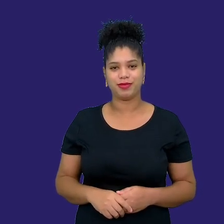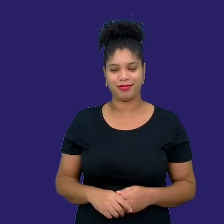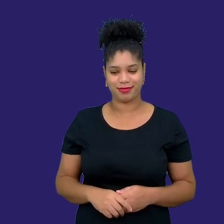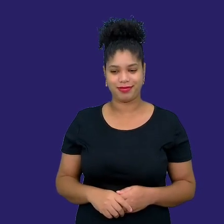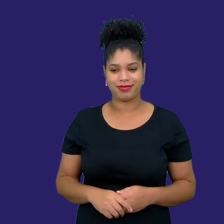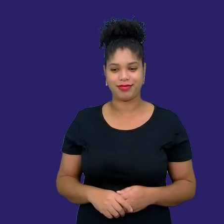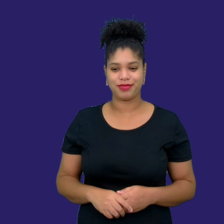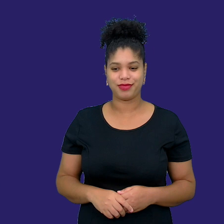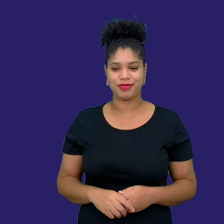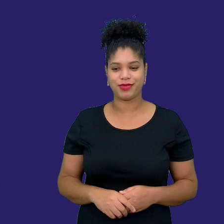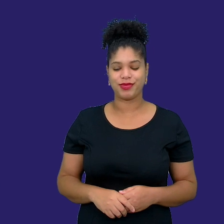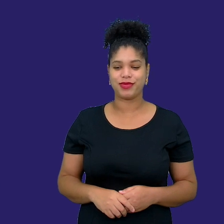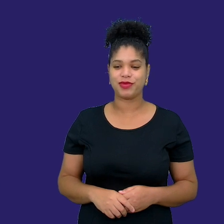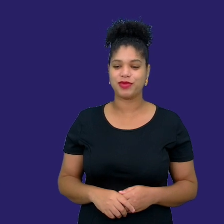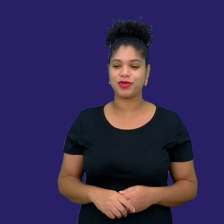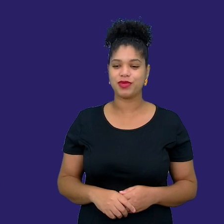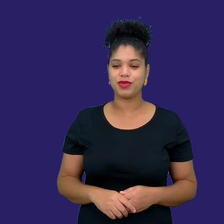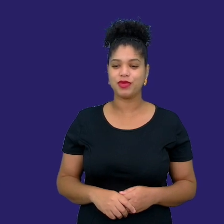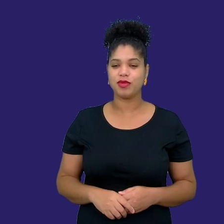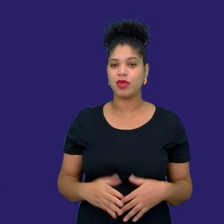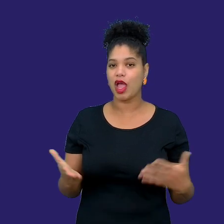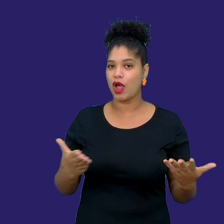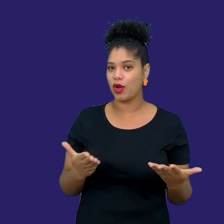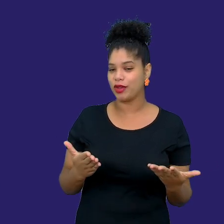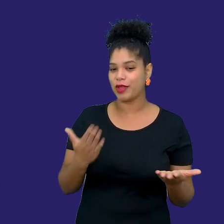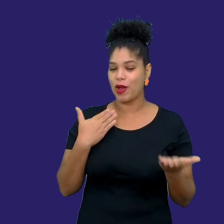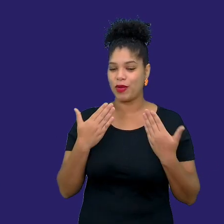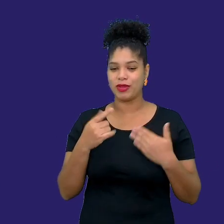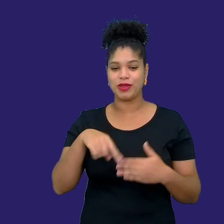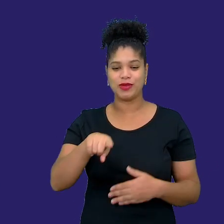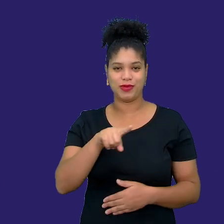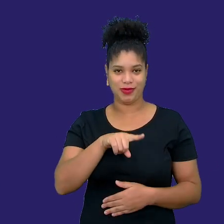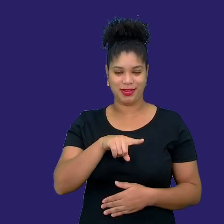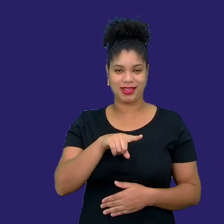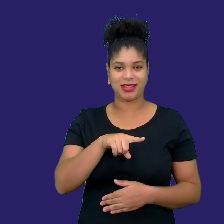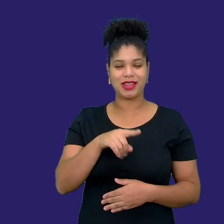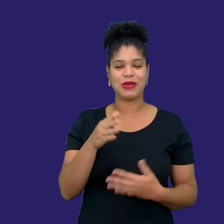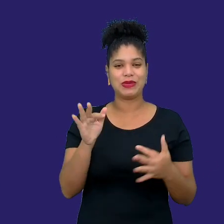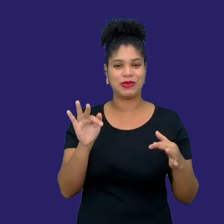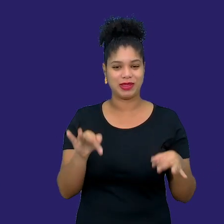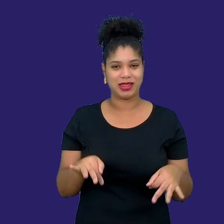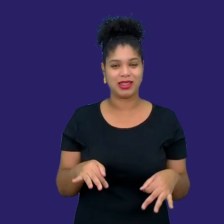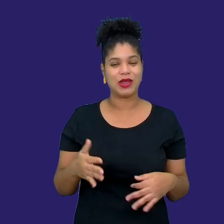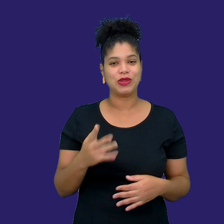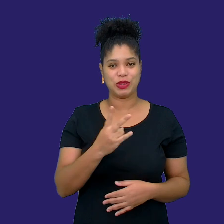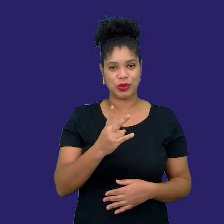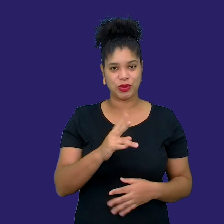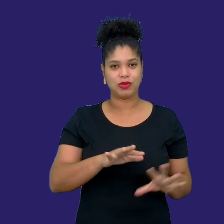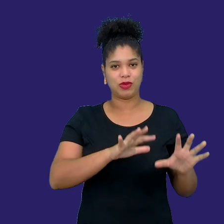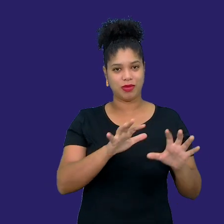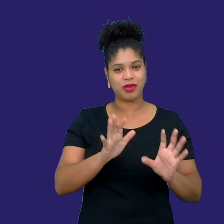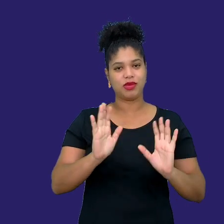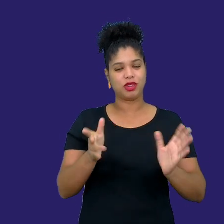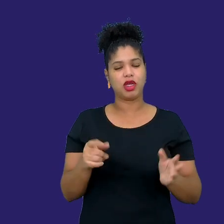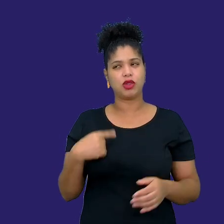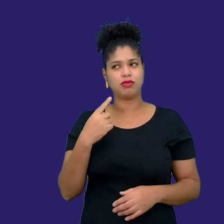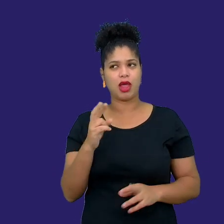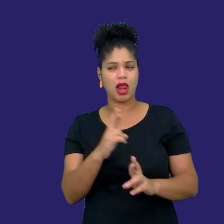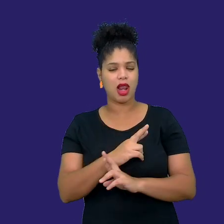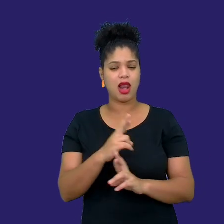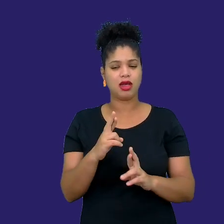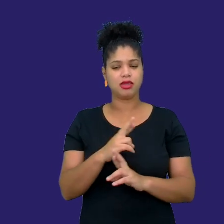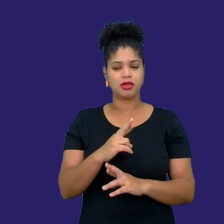Bom, agora eu vou conversar com vocês. Bom, finalizou esse segundo momento em que nós estávamos